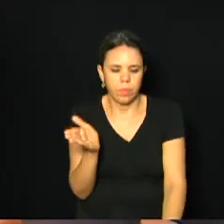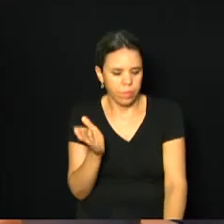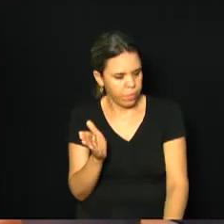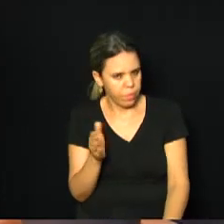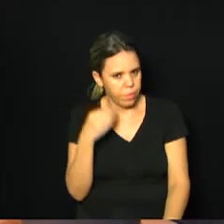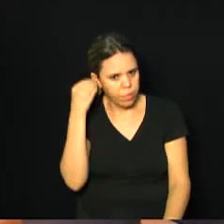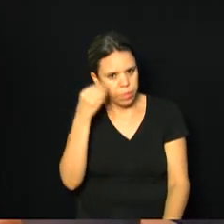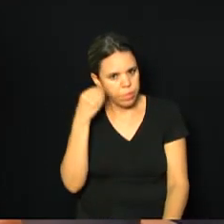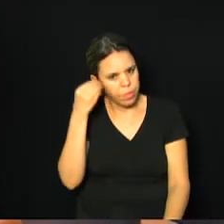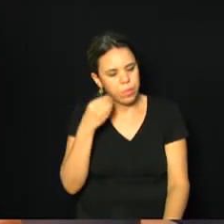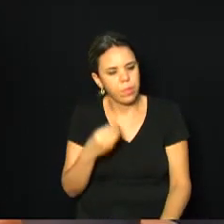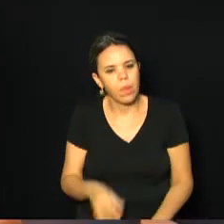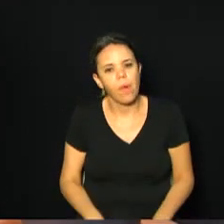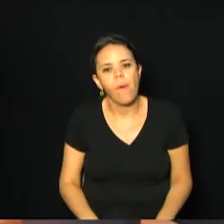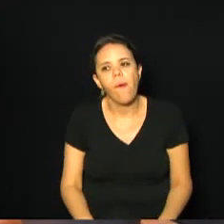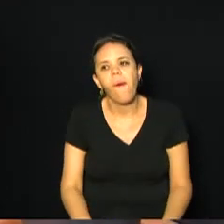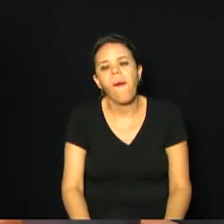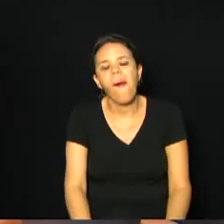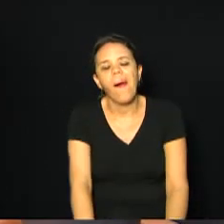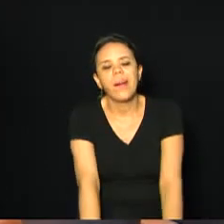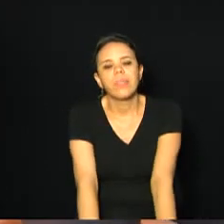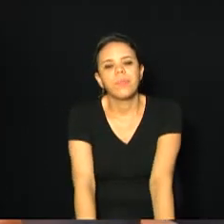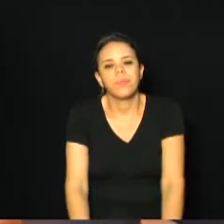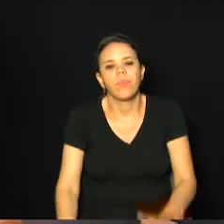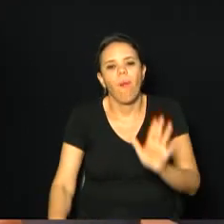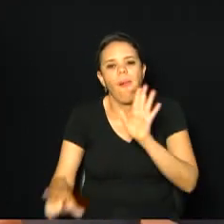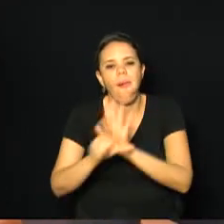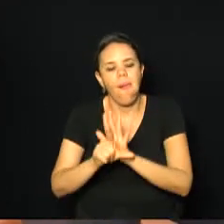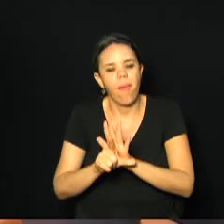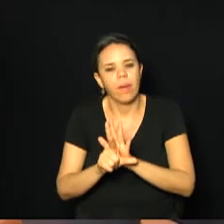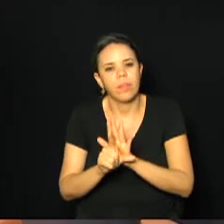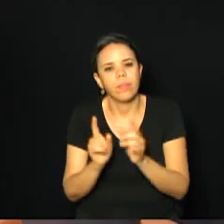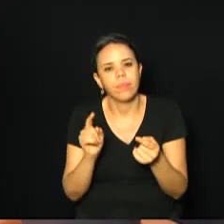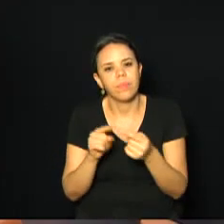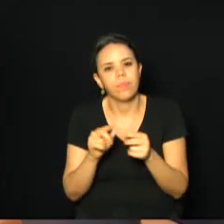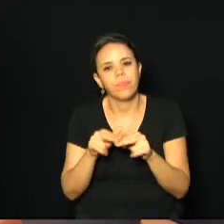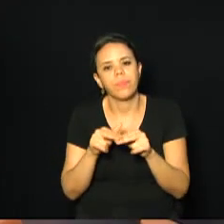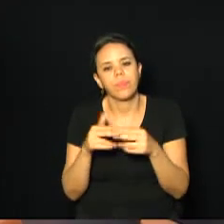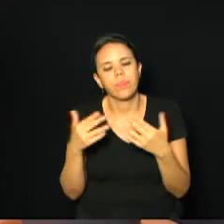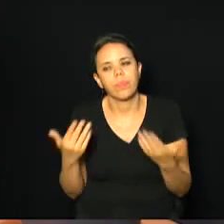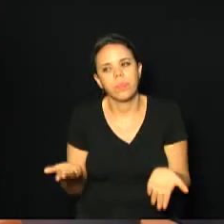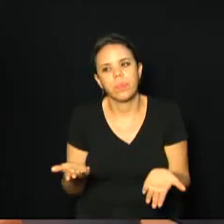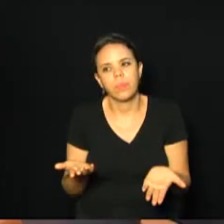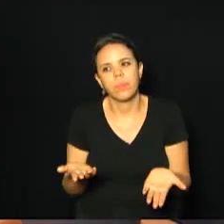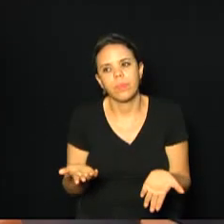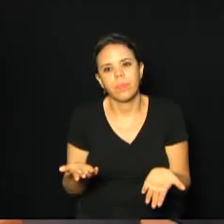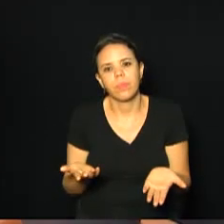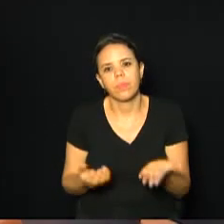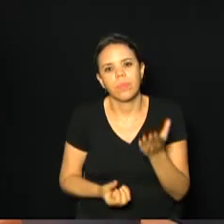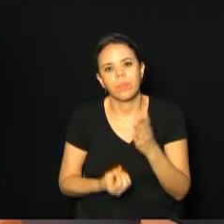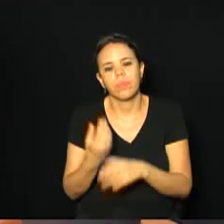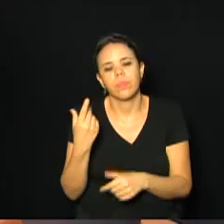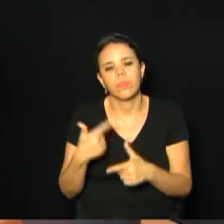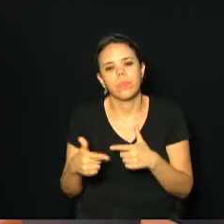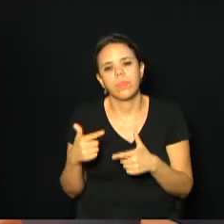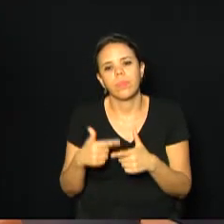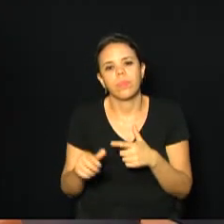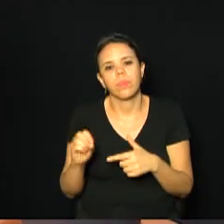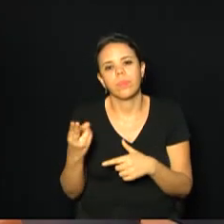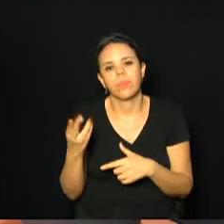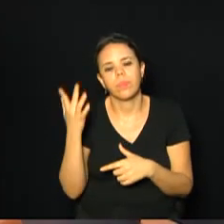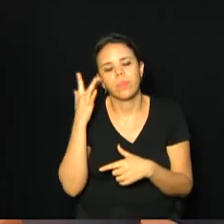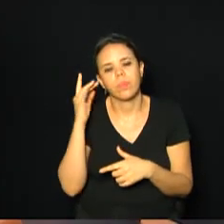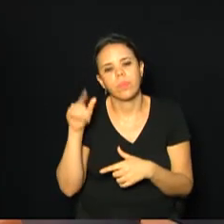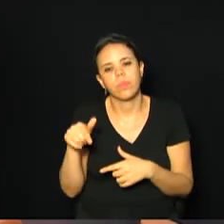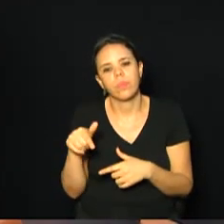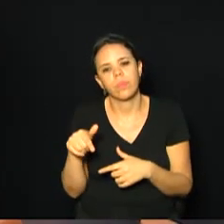nesse assunto, essa lei ela veio mais para gerar um problema, ou vocês acham